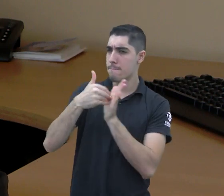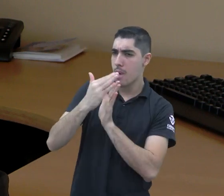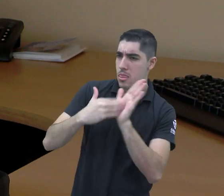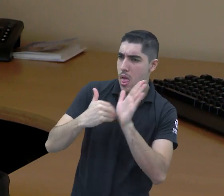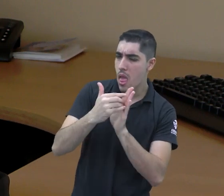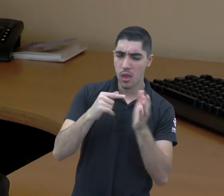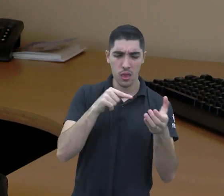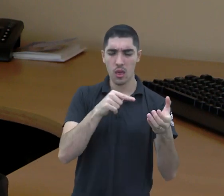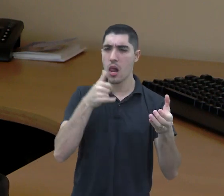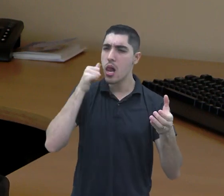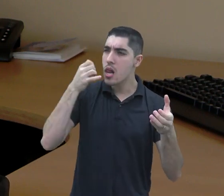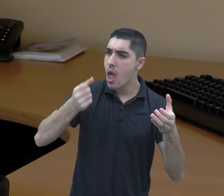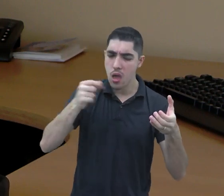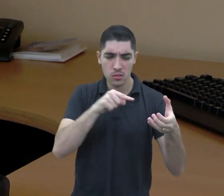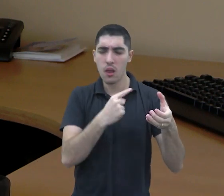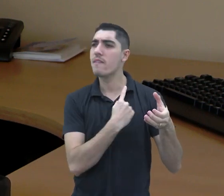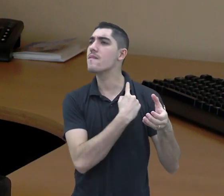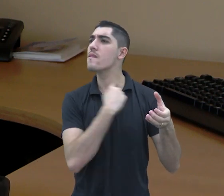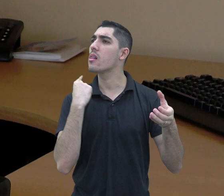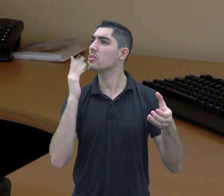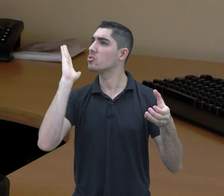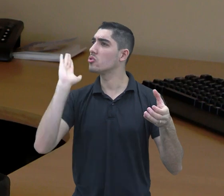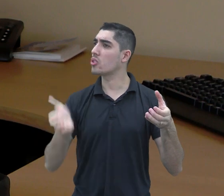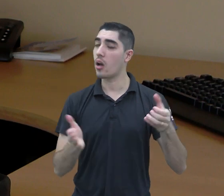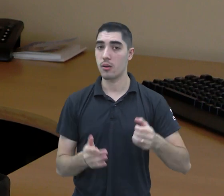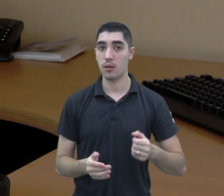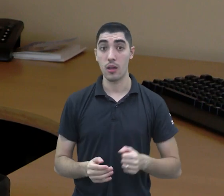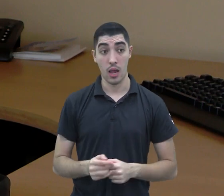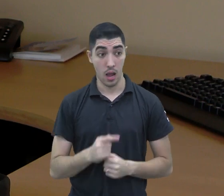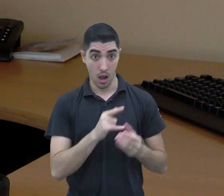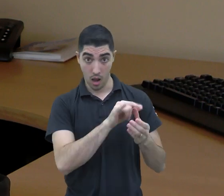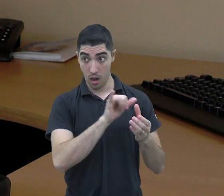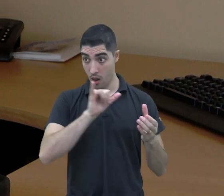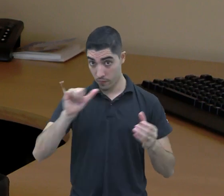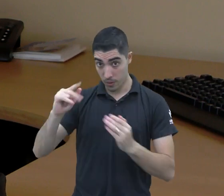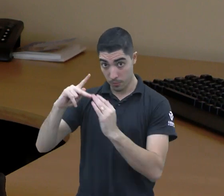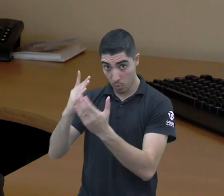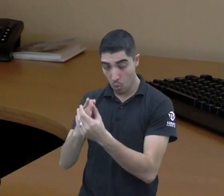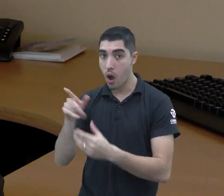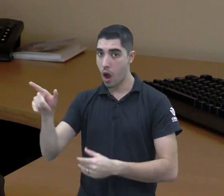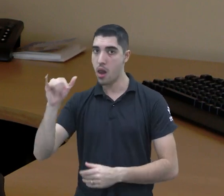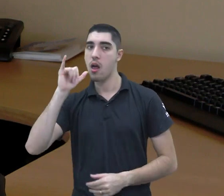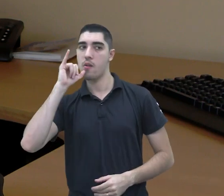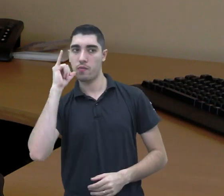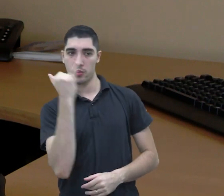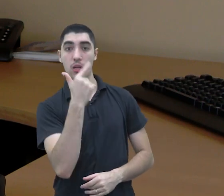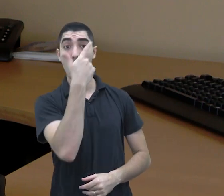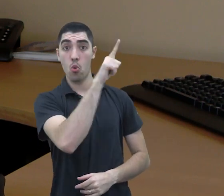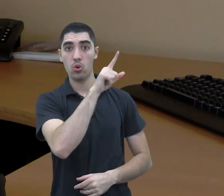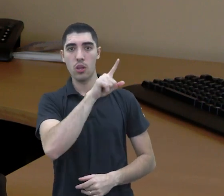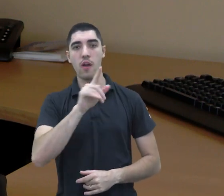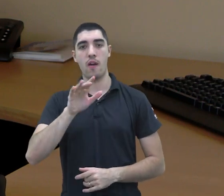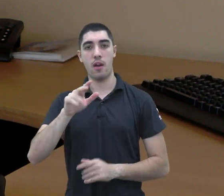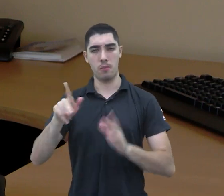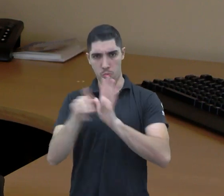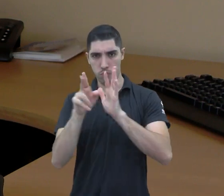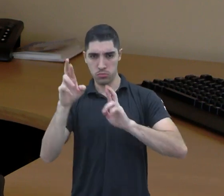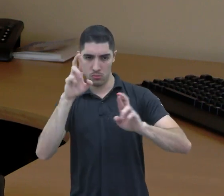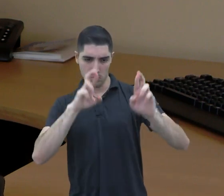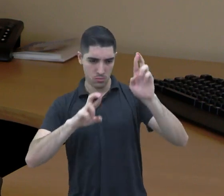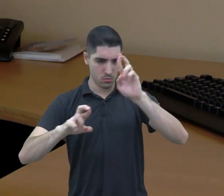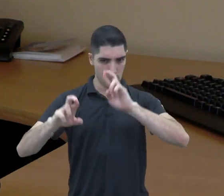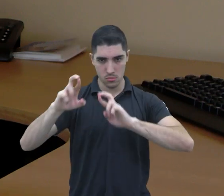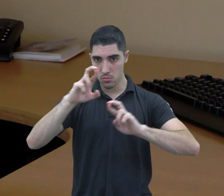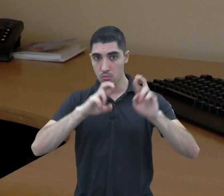manteiga, iogurte com prazo de validade vencido. Aí nós vamos informar a chefe da fiscalização que vai determinar a fiscalização, vá até esse